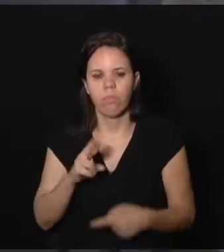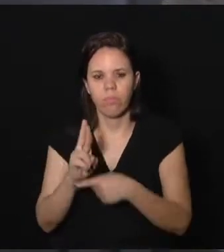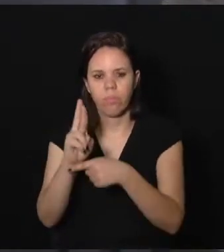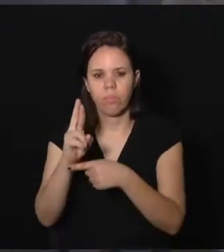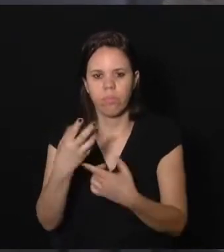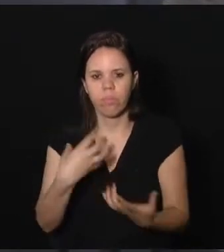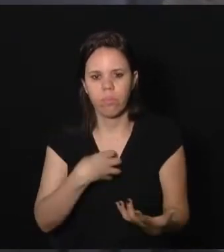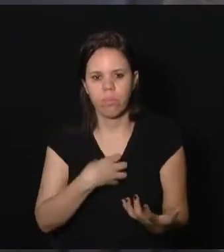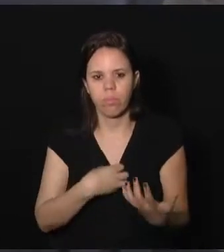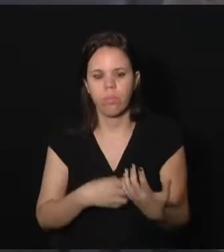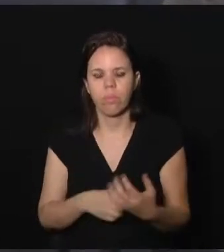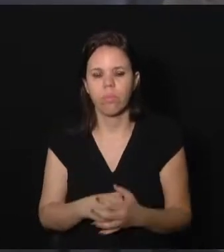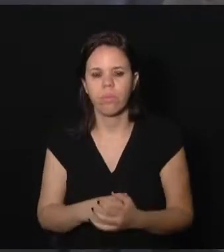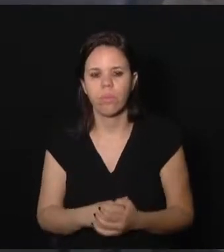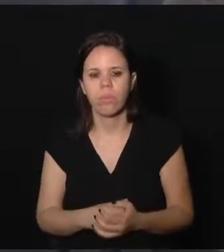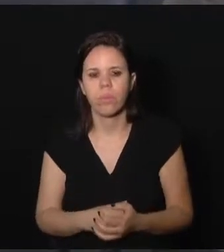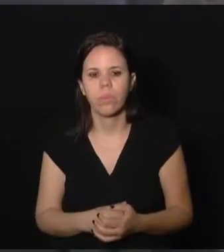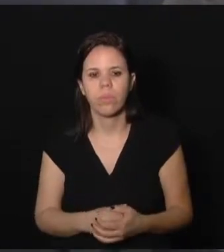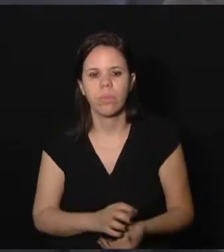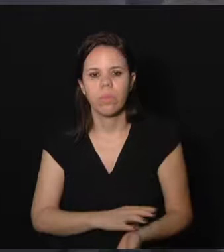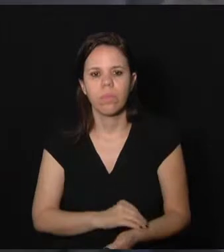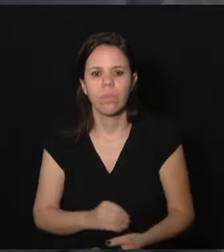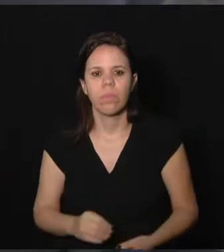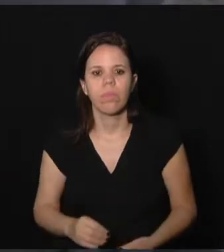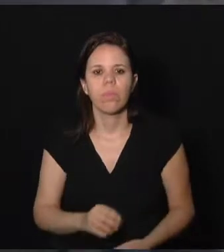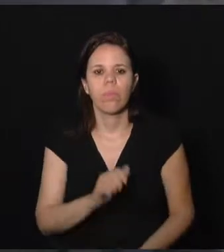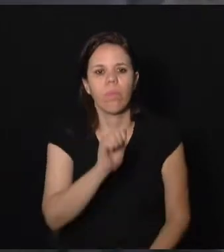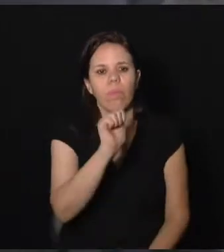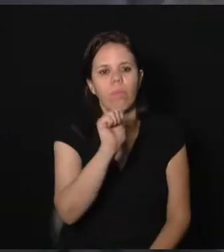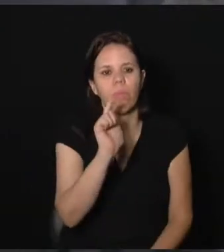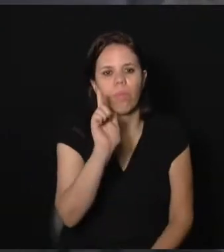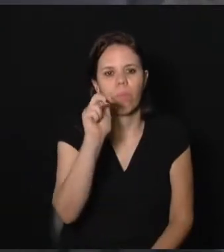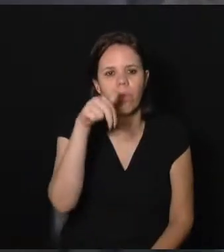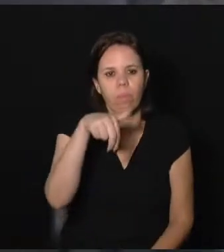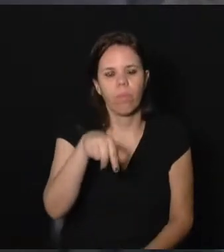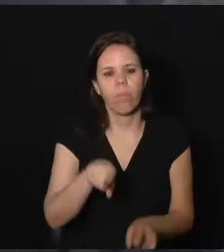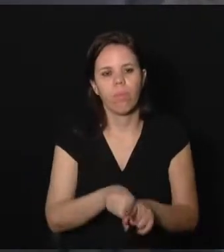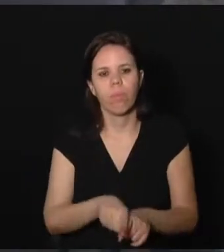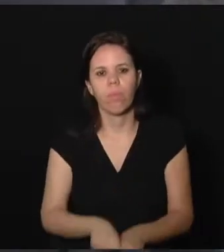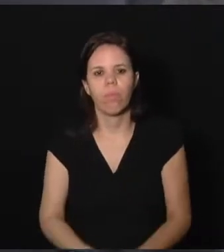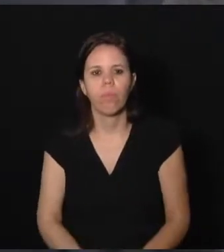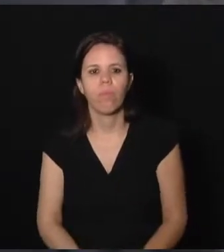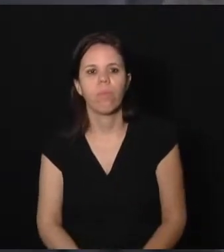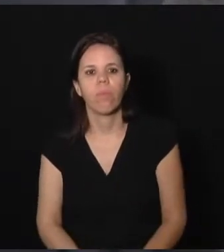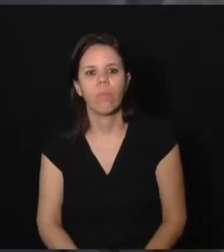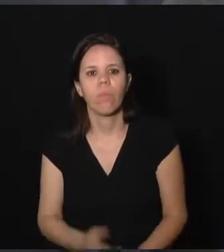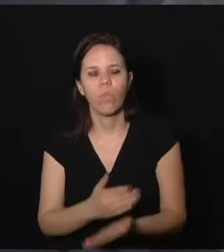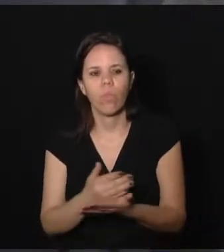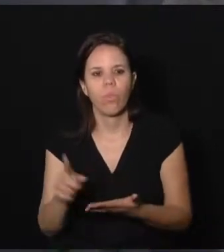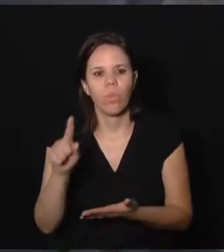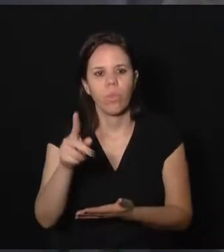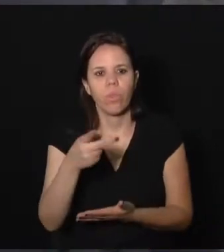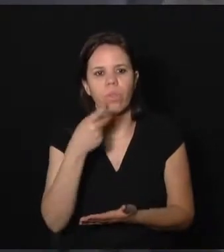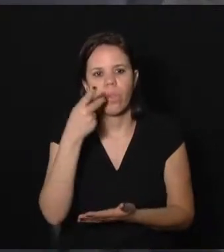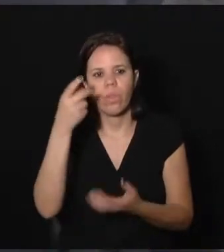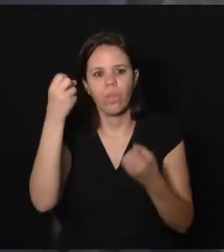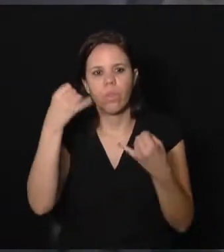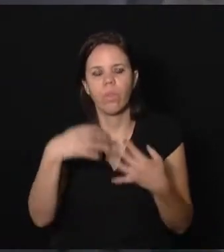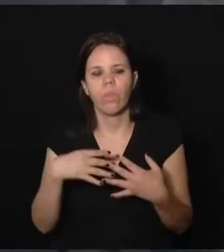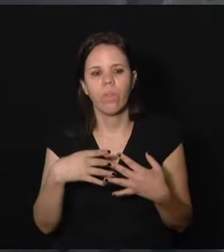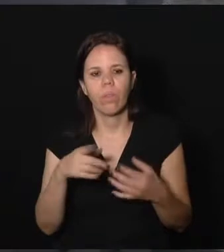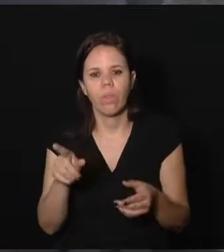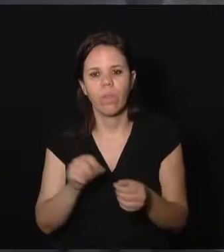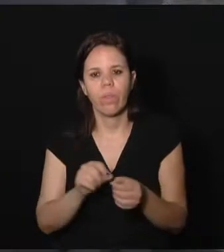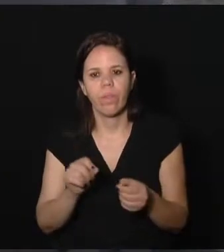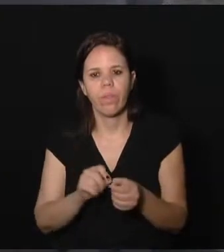representado. O Alan também. Alan, no começo da sua fala, você fez